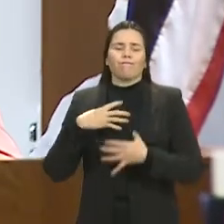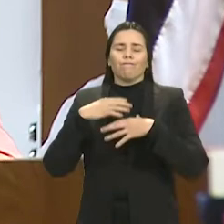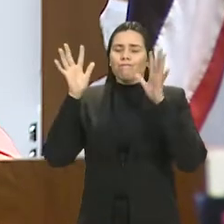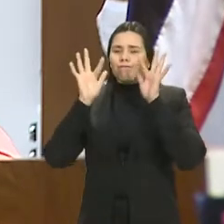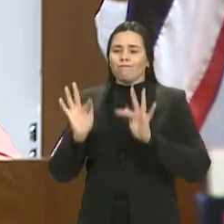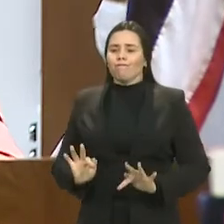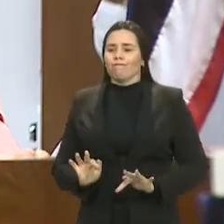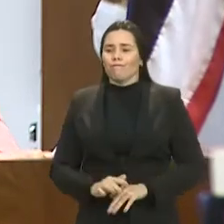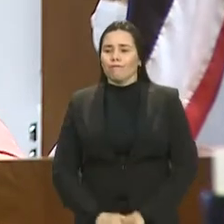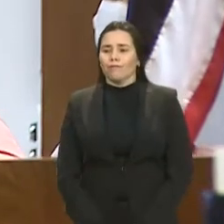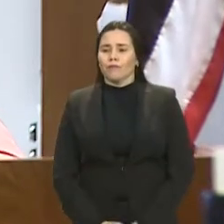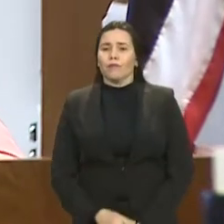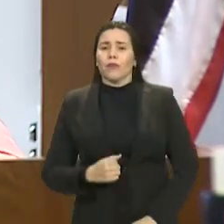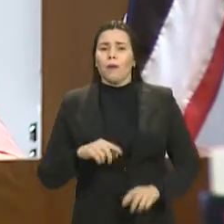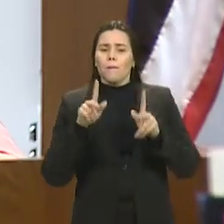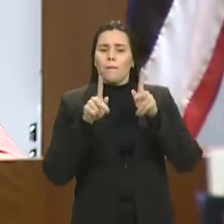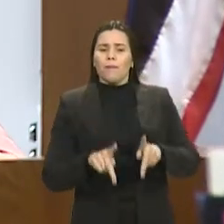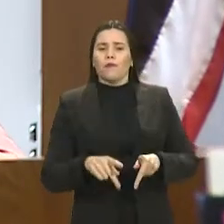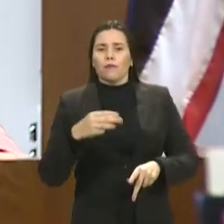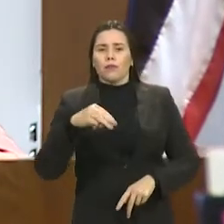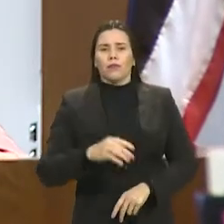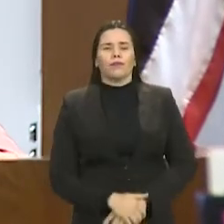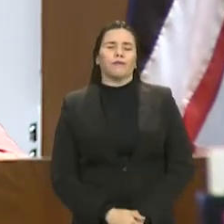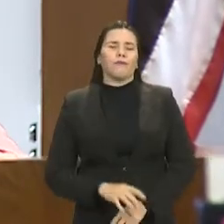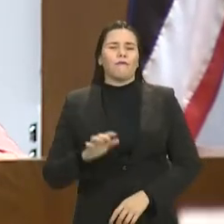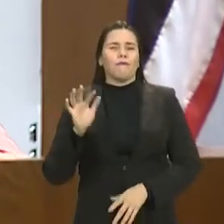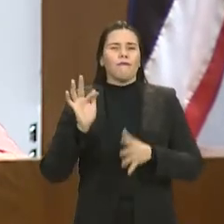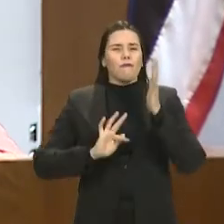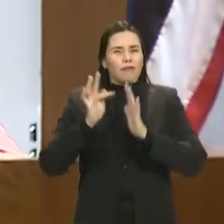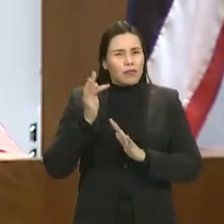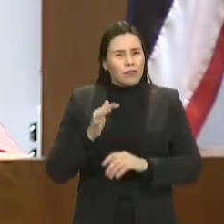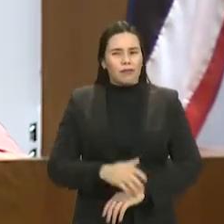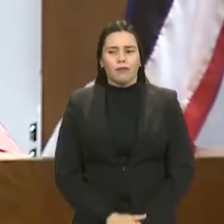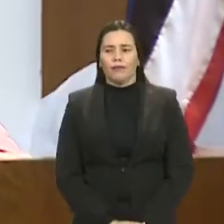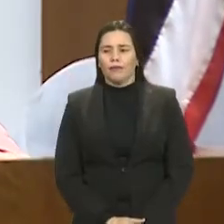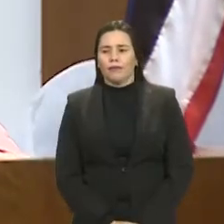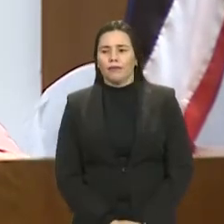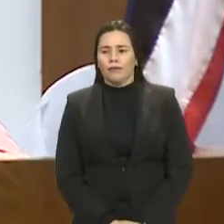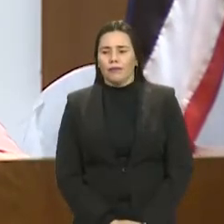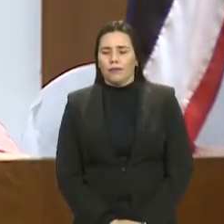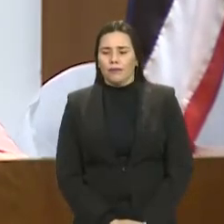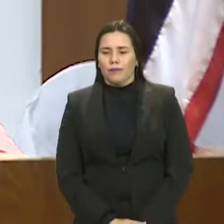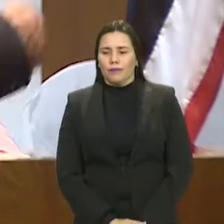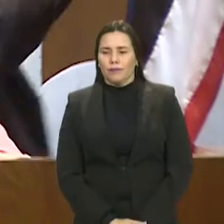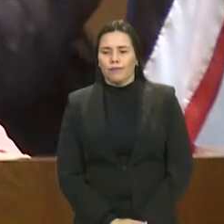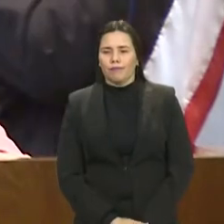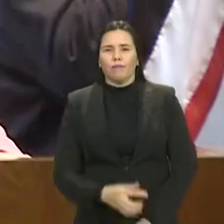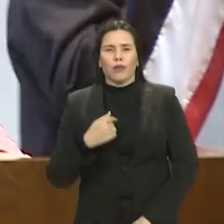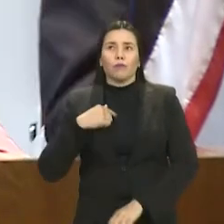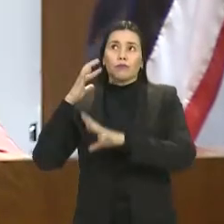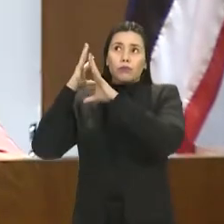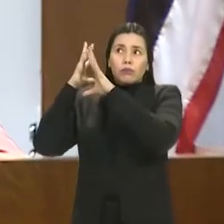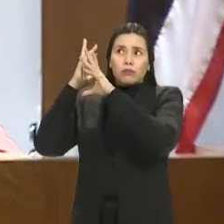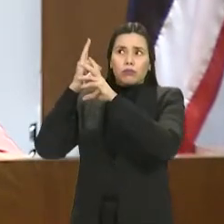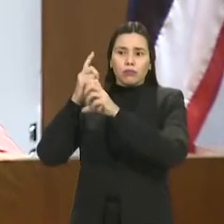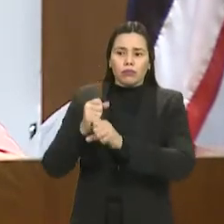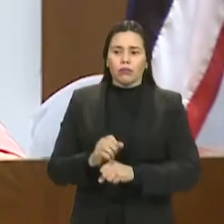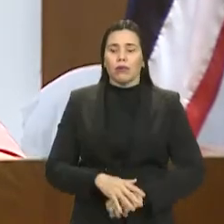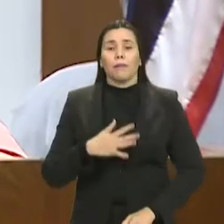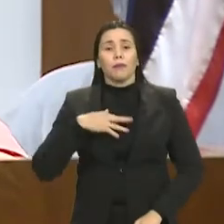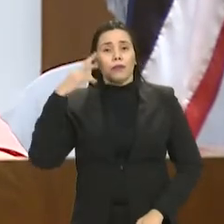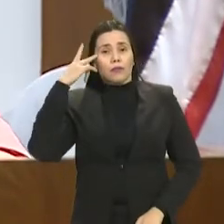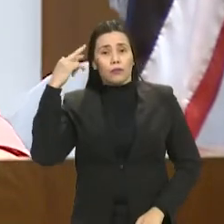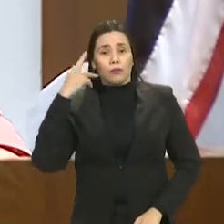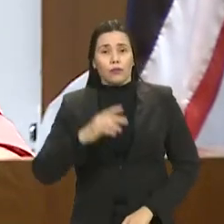maranhense de em fevereiro e para fazer um relato na minha história